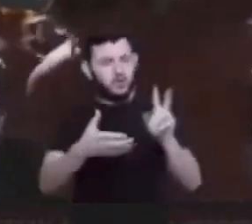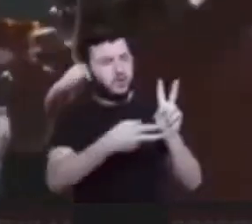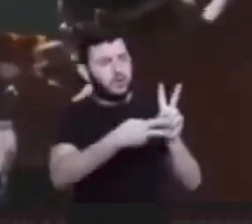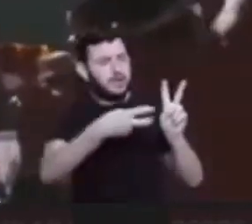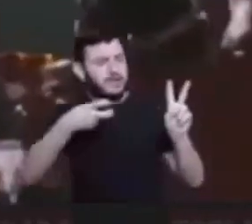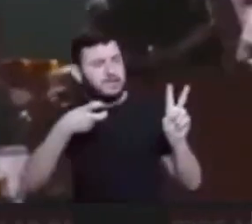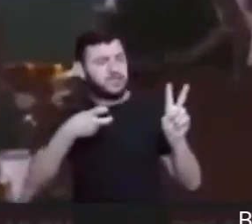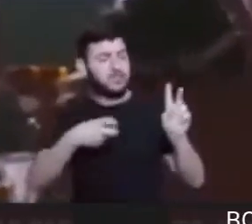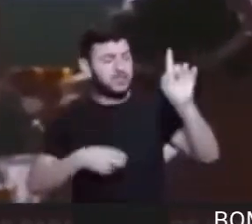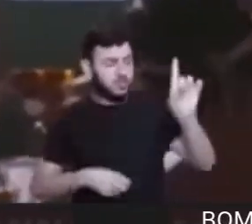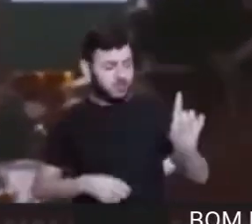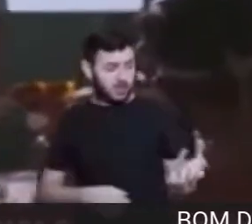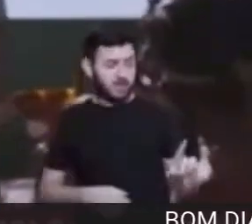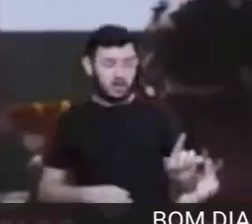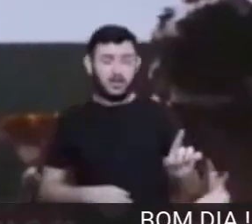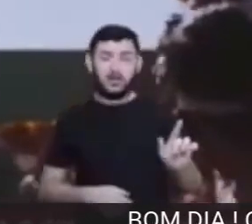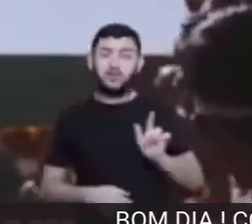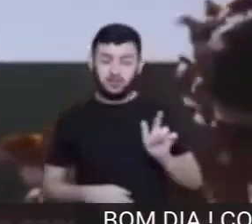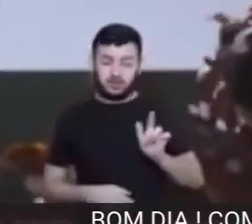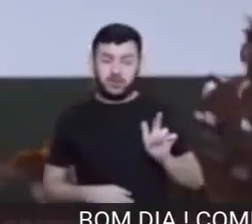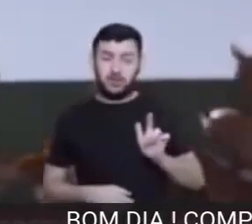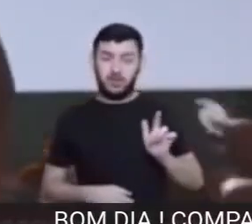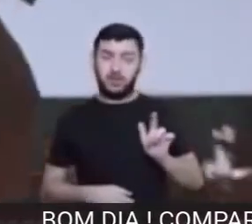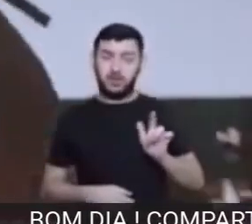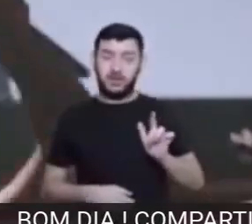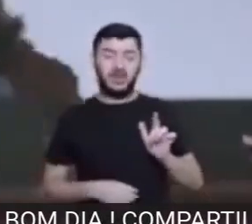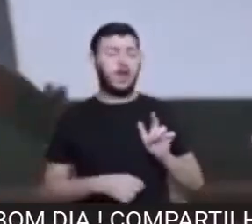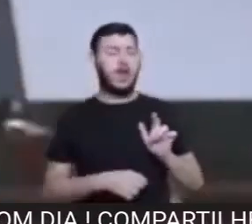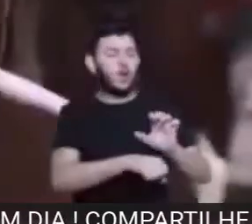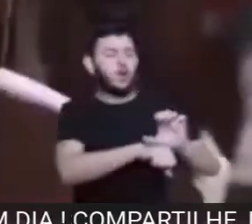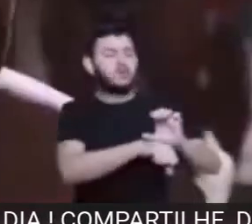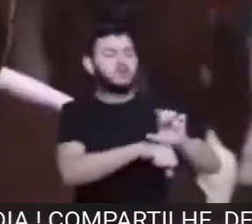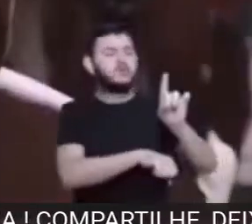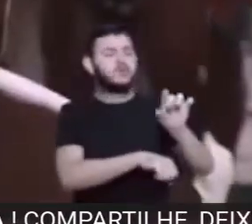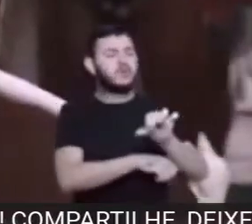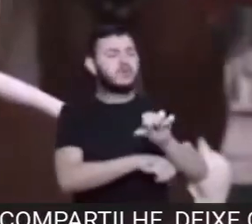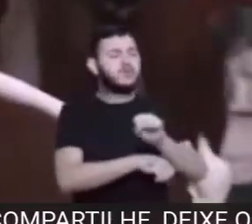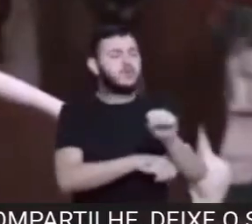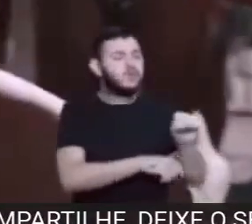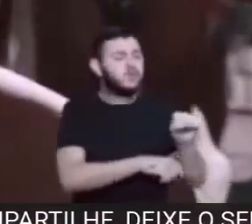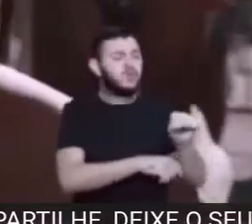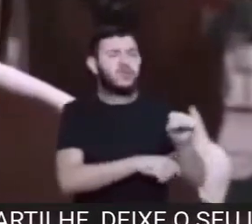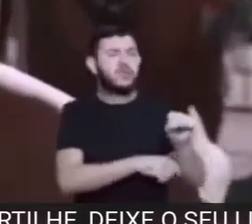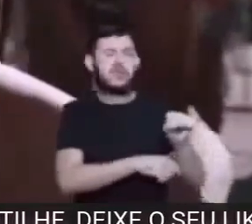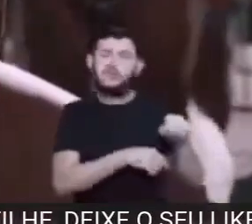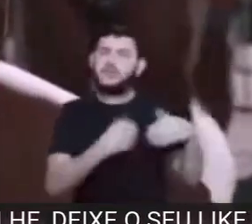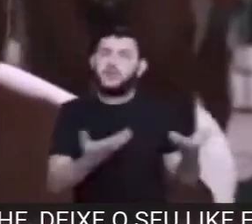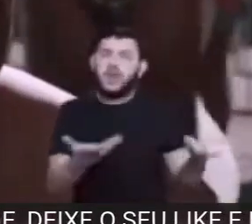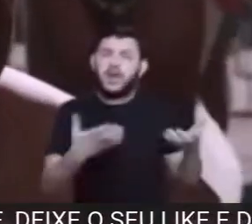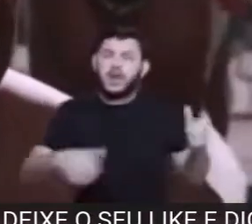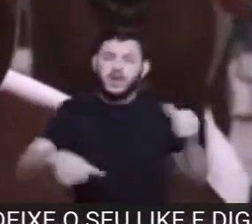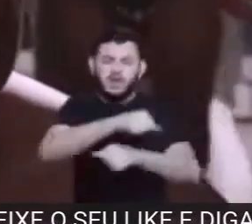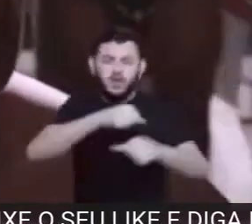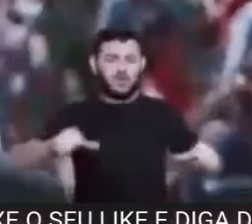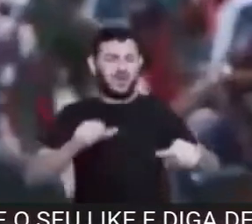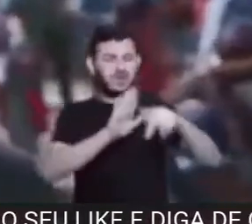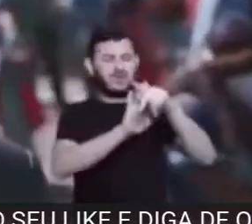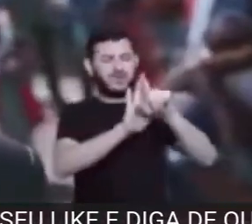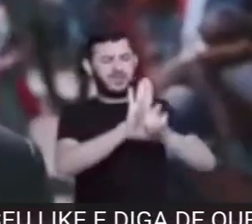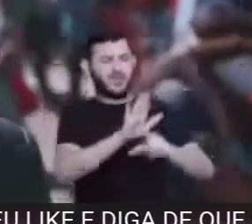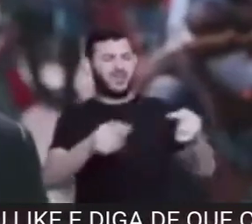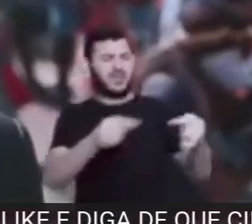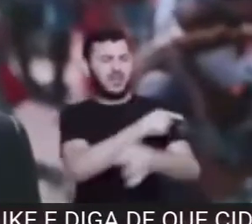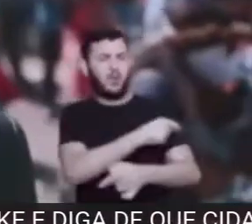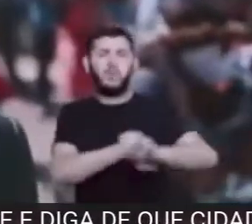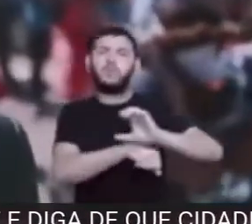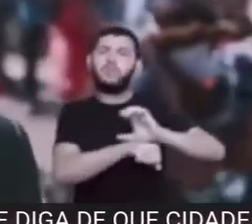de 88. E eles já querem mudar essa realidade, inclusive com um projeto de lei inconstitucional. Fazer